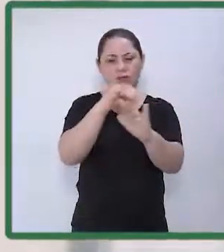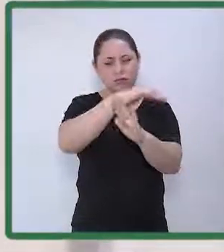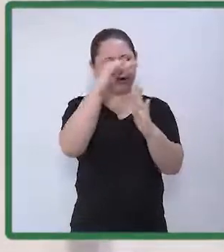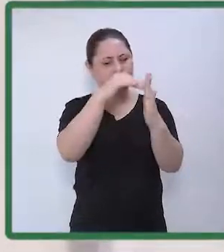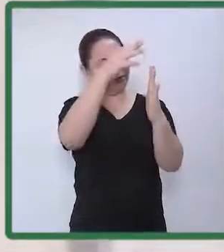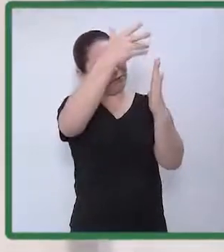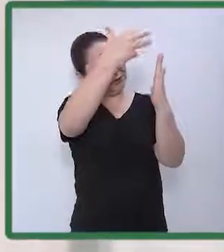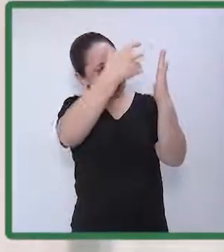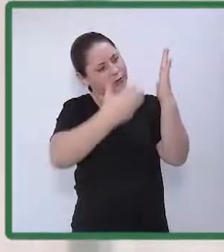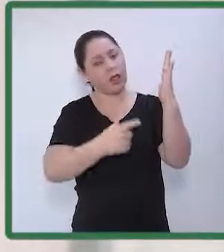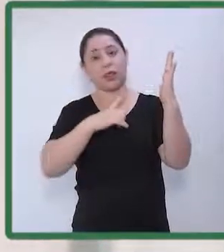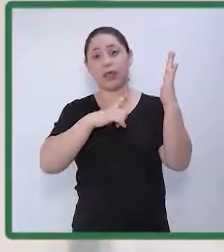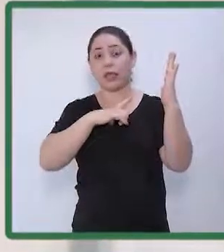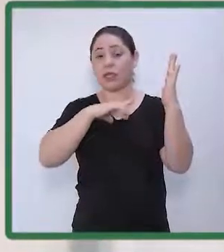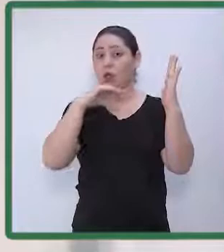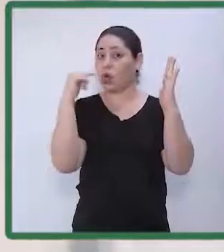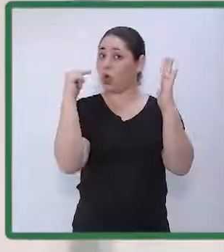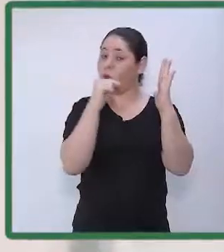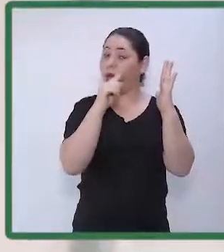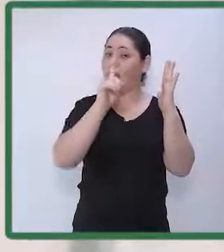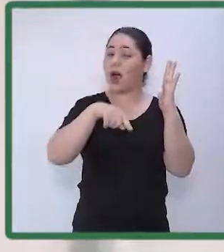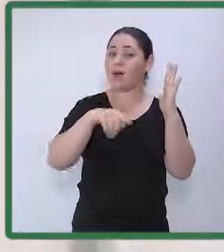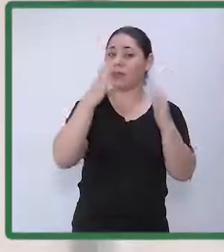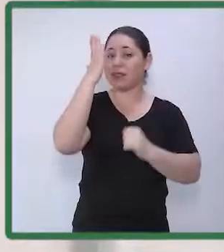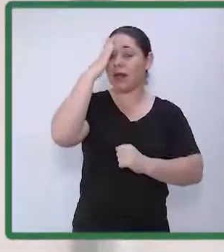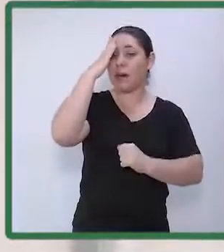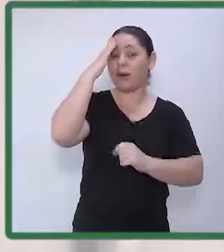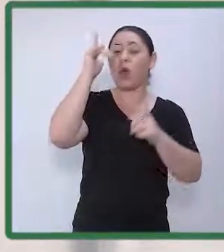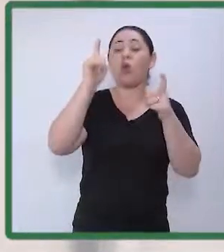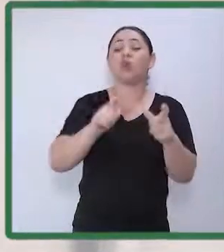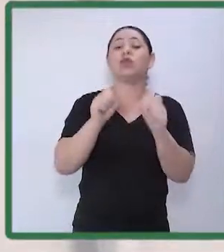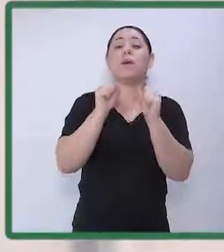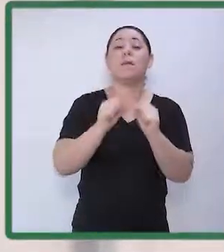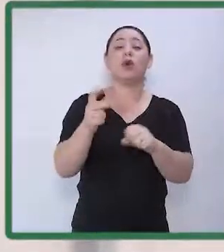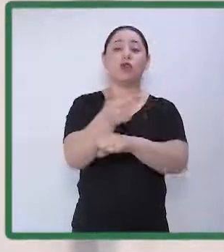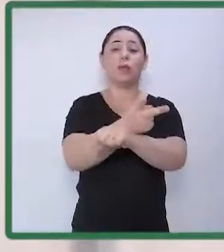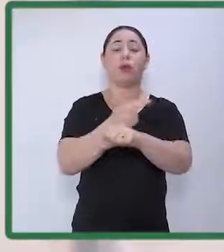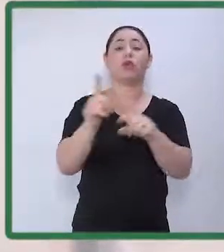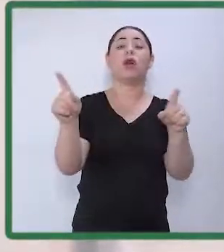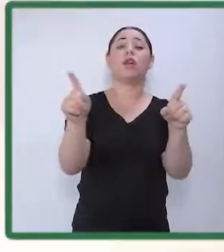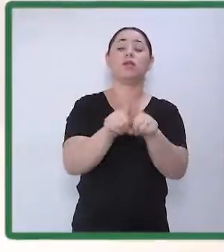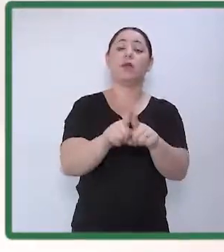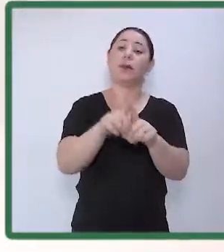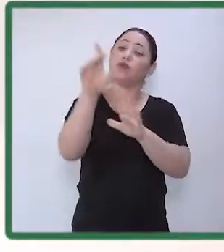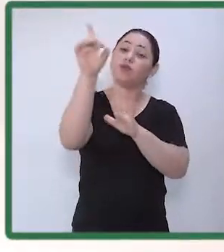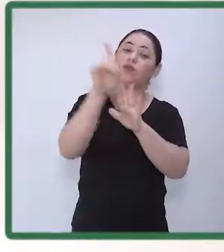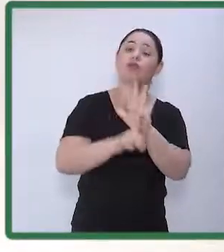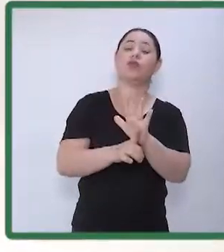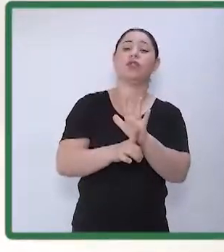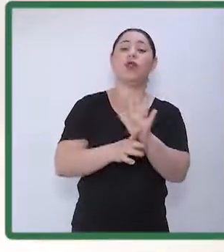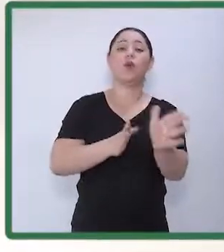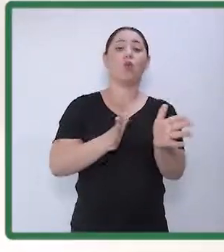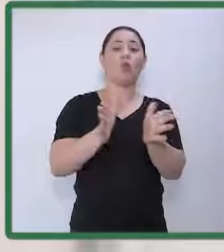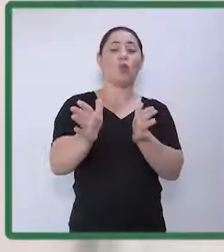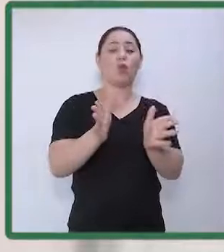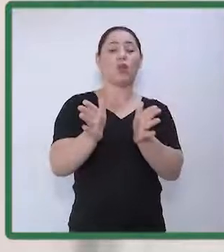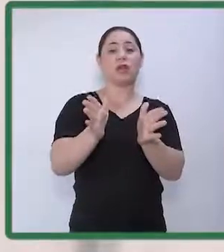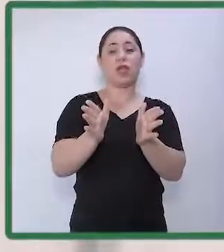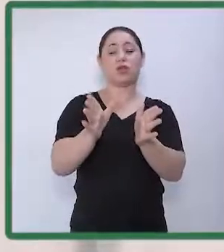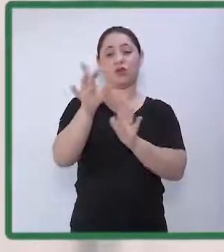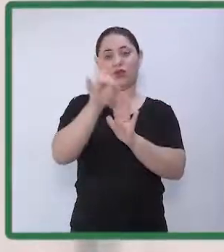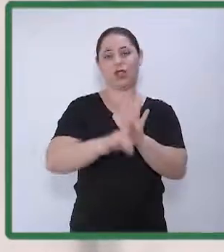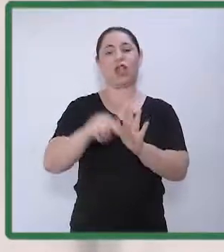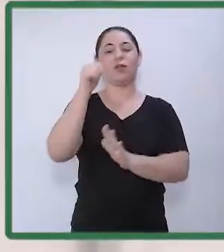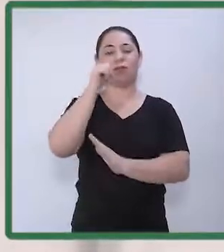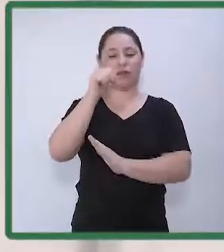informações que elas precisam para saber onde é que ela pode buscar também, né, esses direitos, o acesso